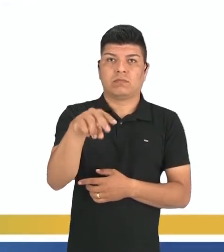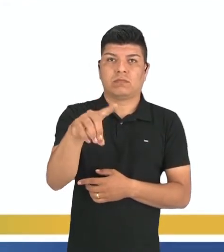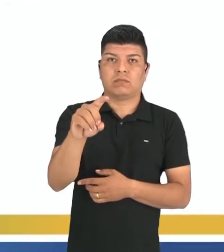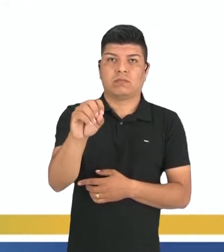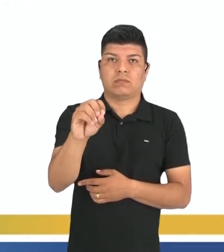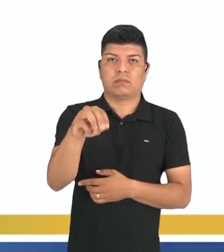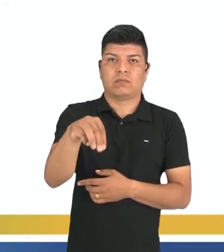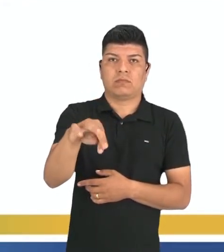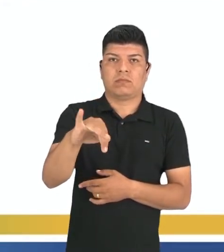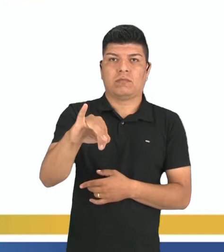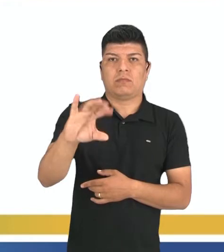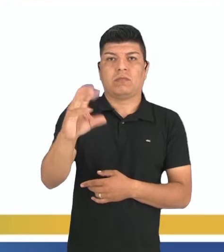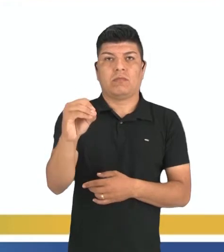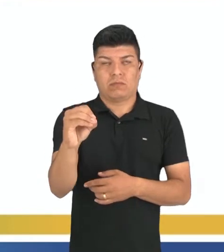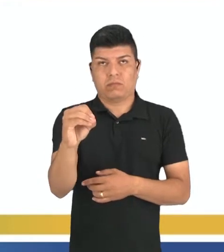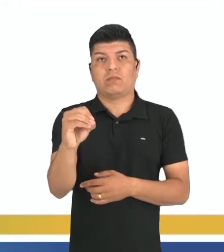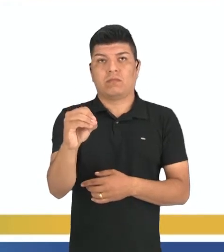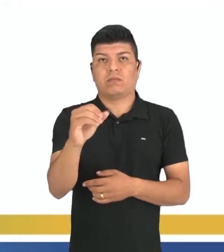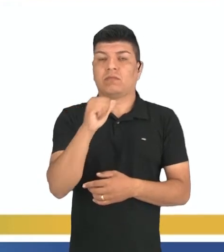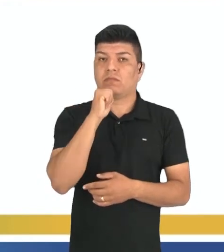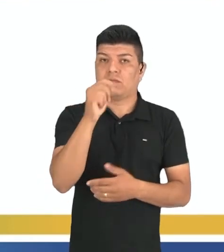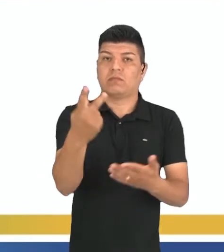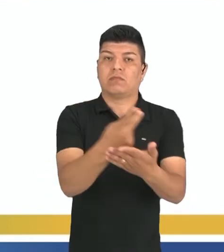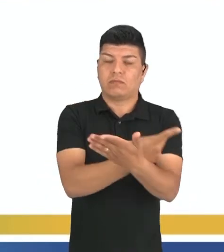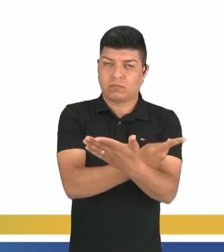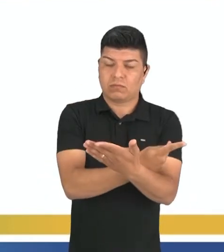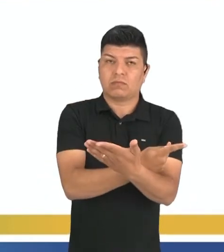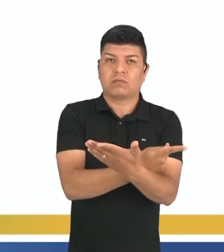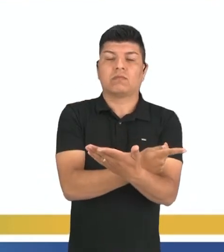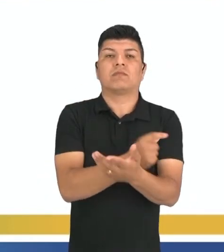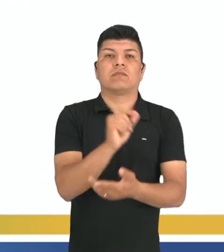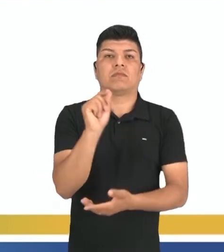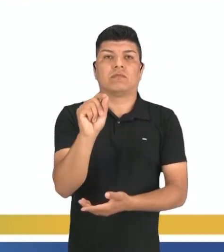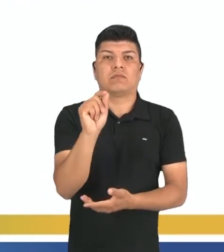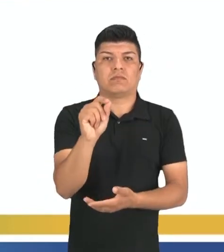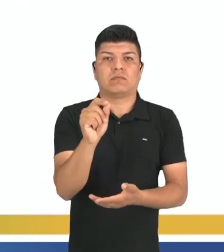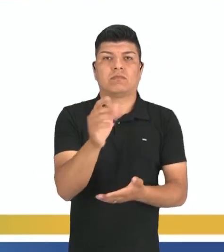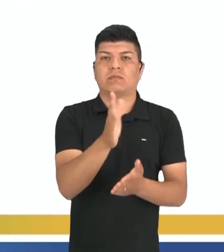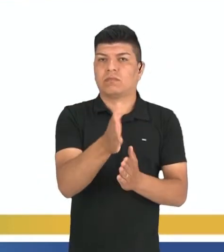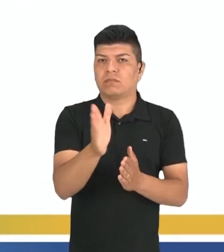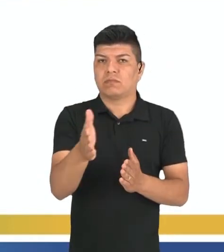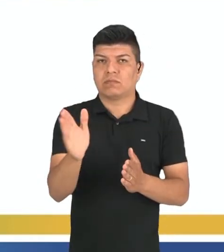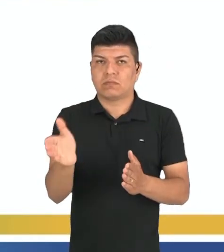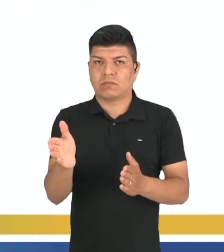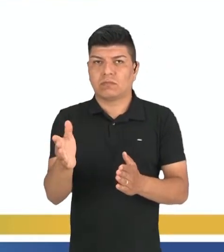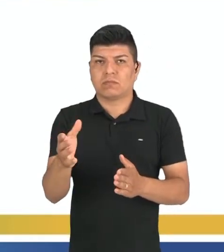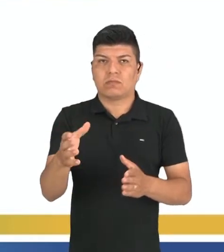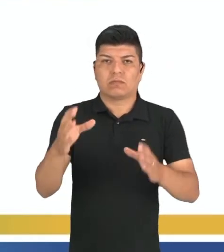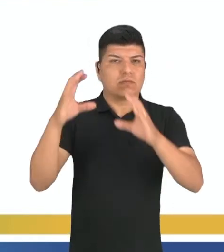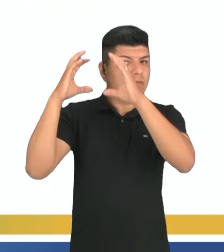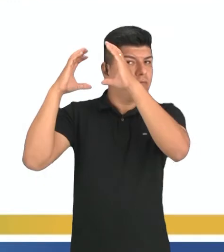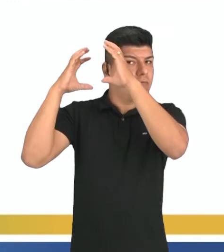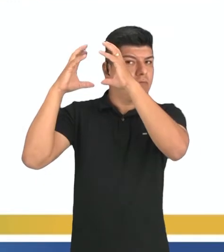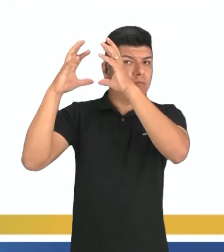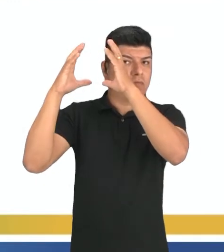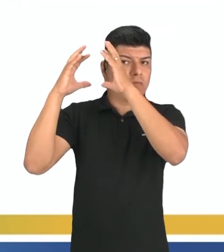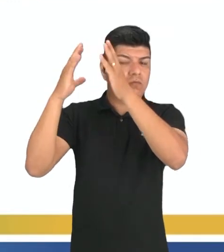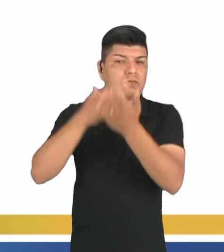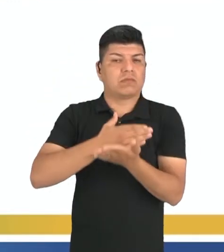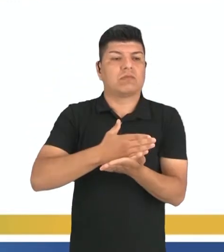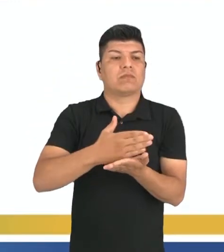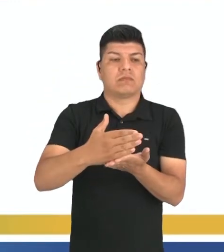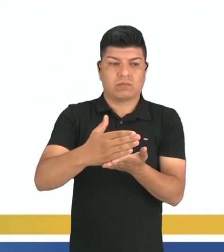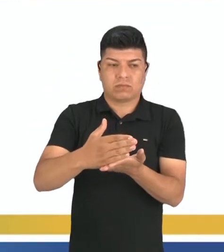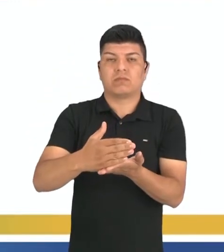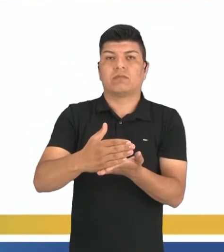a descamar e vai ter o processo de menstruação. O que vai acontecer nessa fase? O cérebro vai começar a